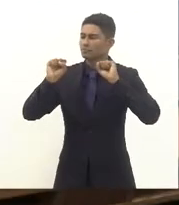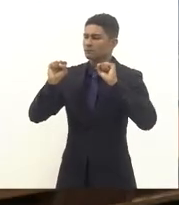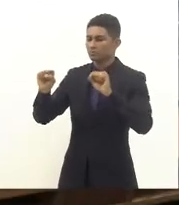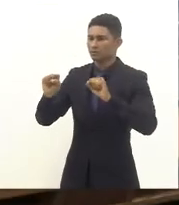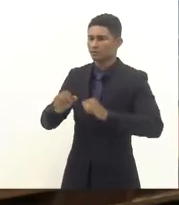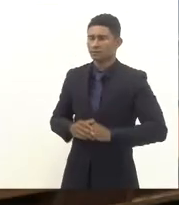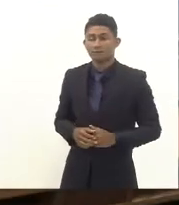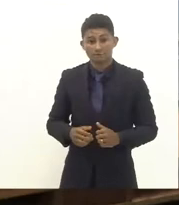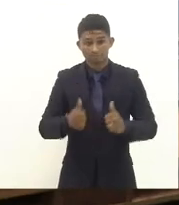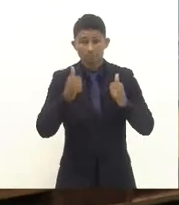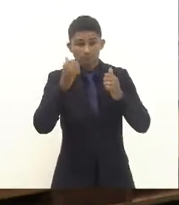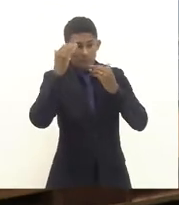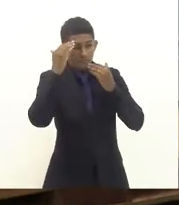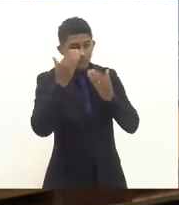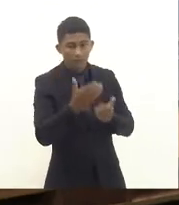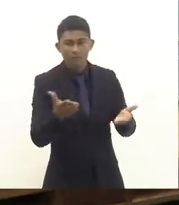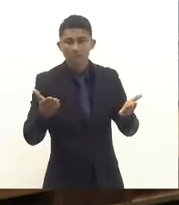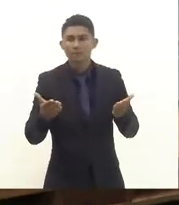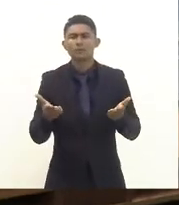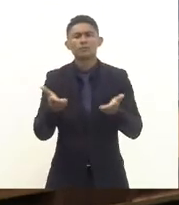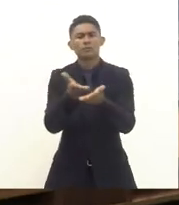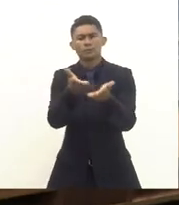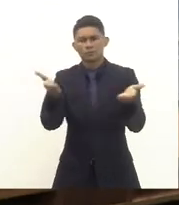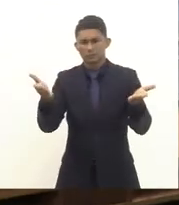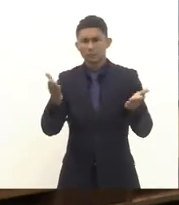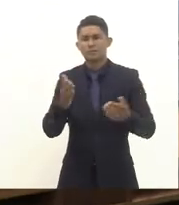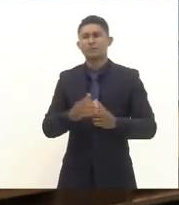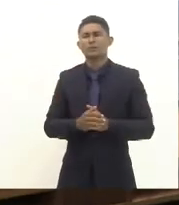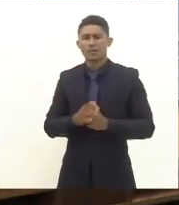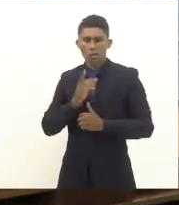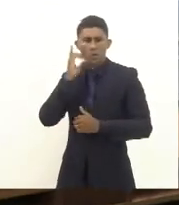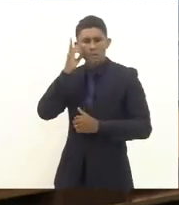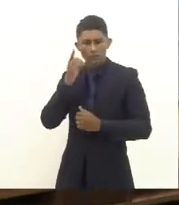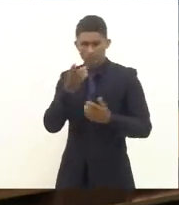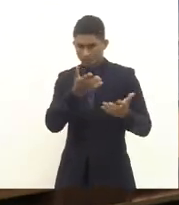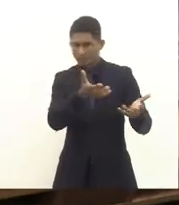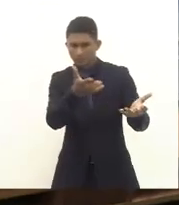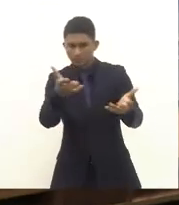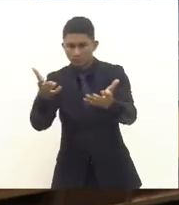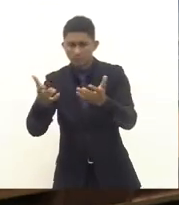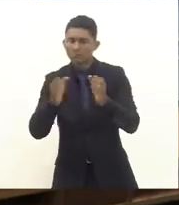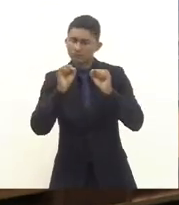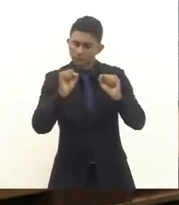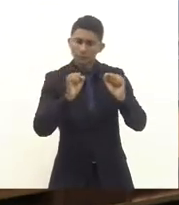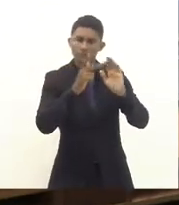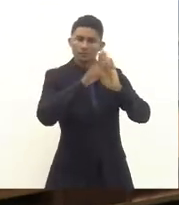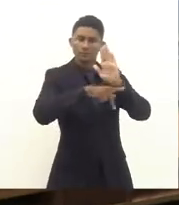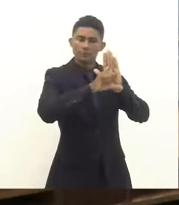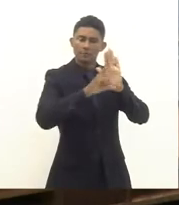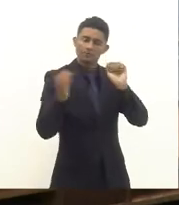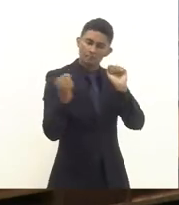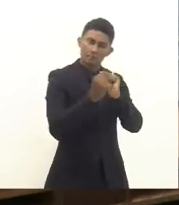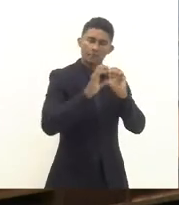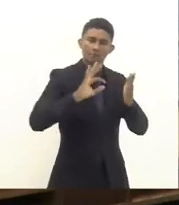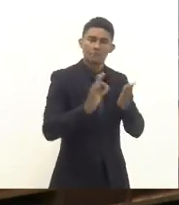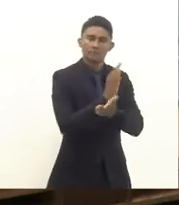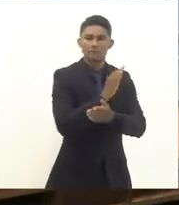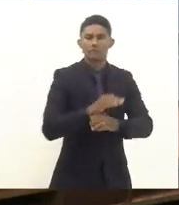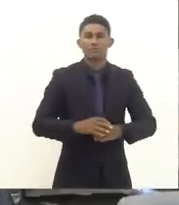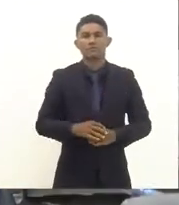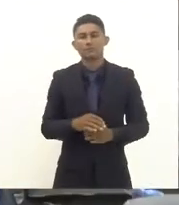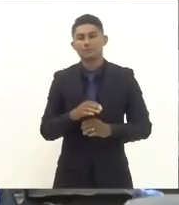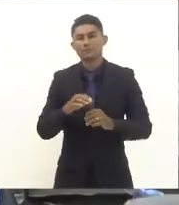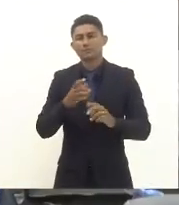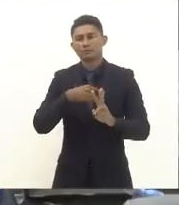muito obrigado pelos Estados que queiram de ser Obrigada Anderson Moraes